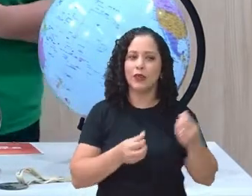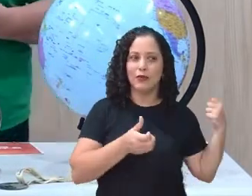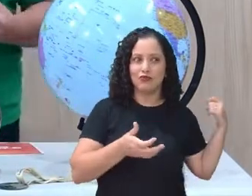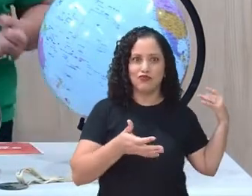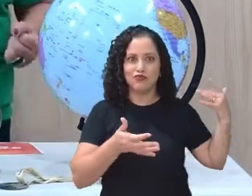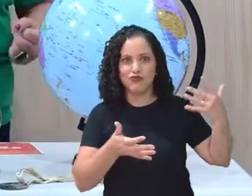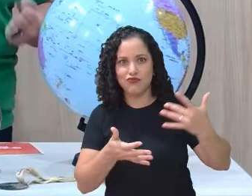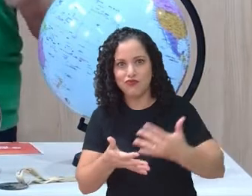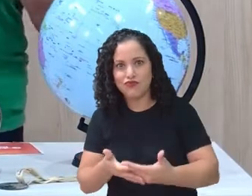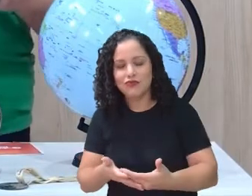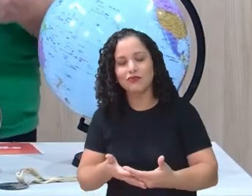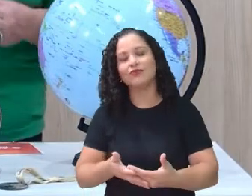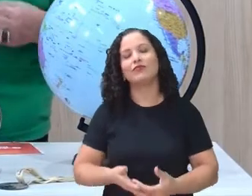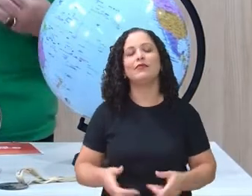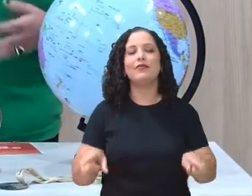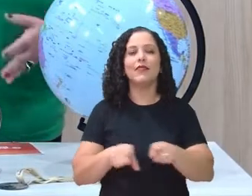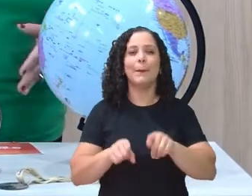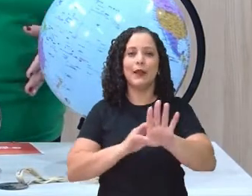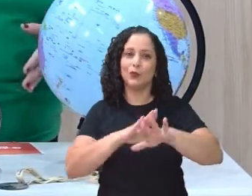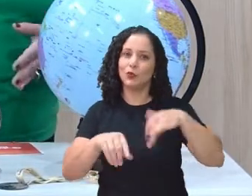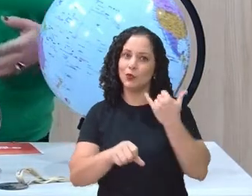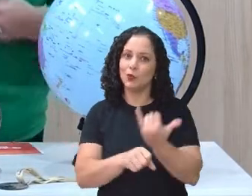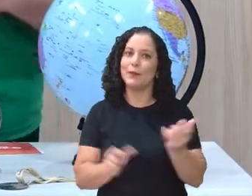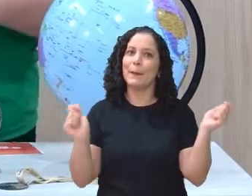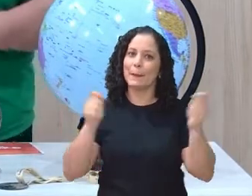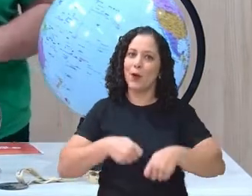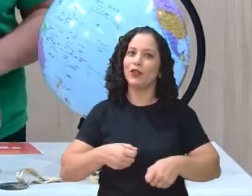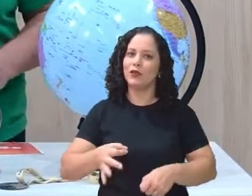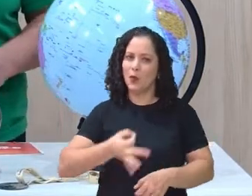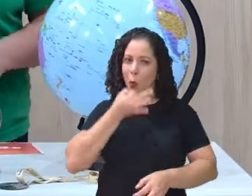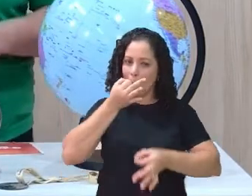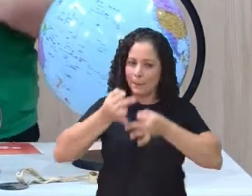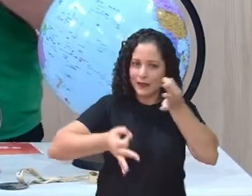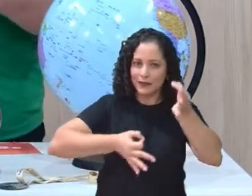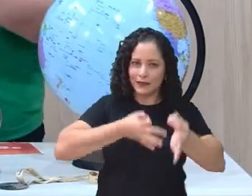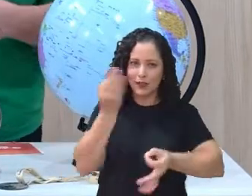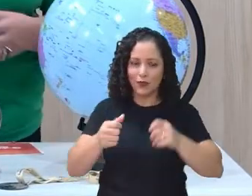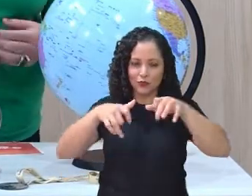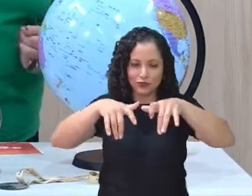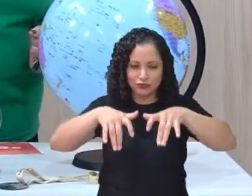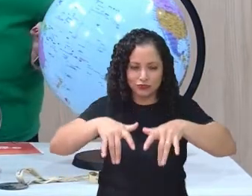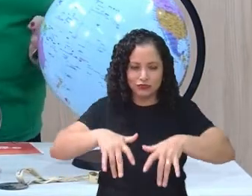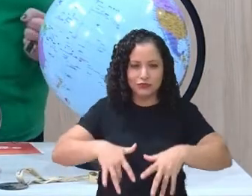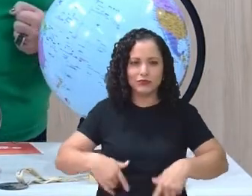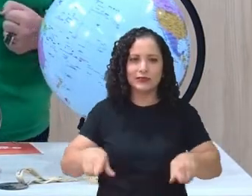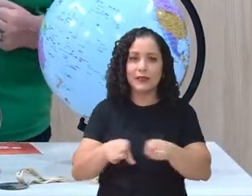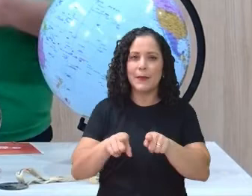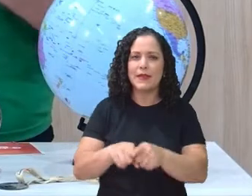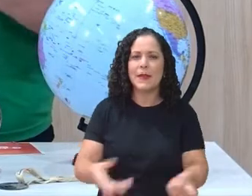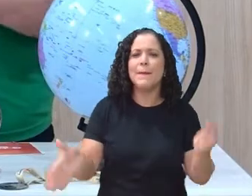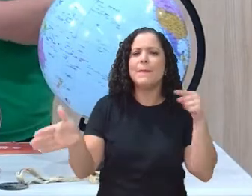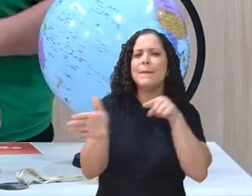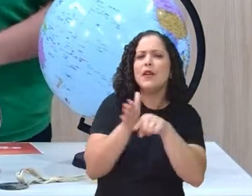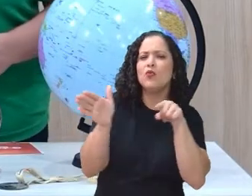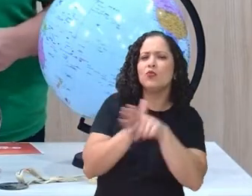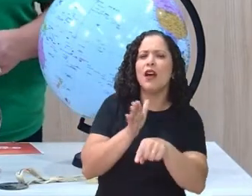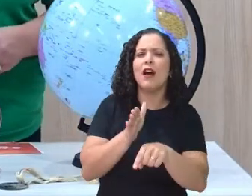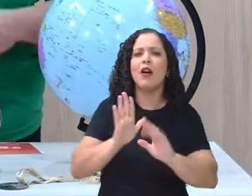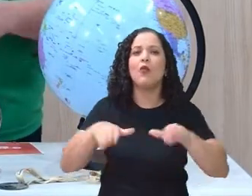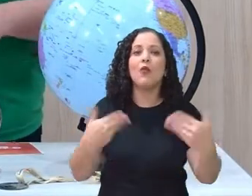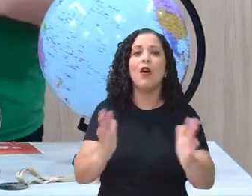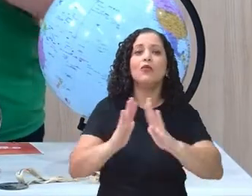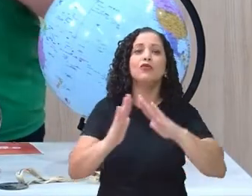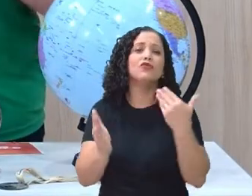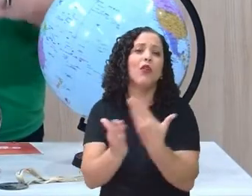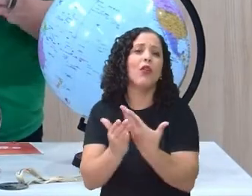no YouTube também, vocês vão poder deixar algum comentário. Faz também pergunta, diz a escola de vocês, para a gente poder,